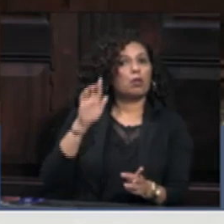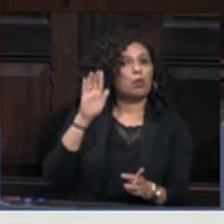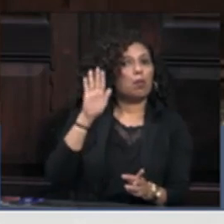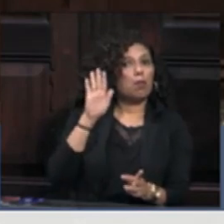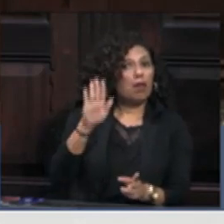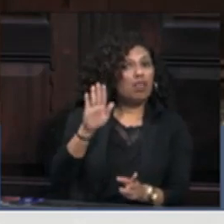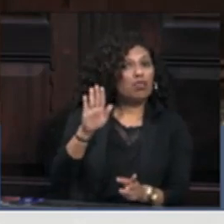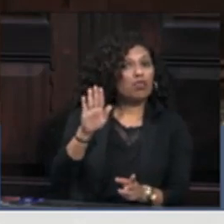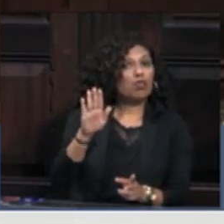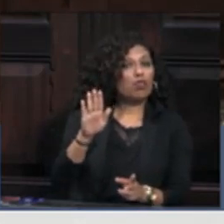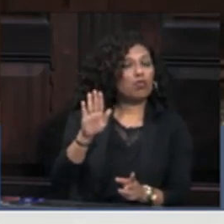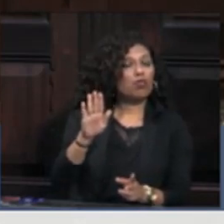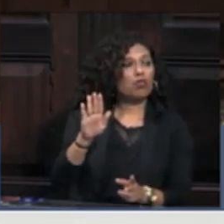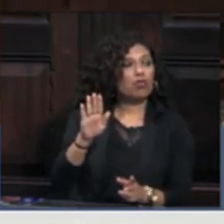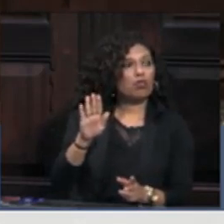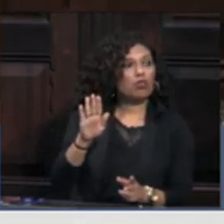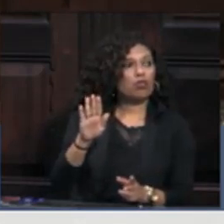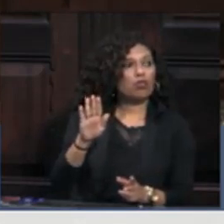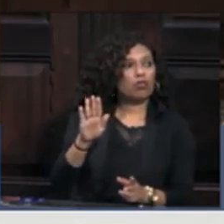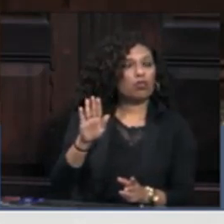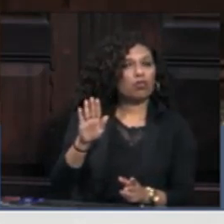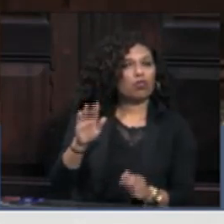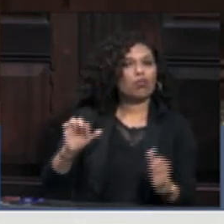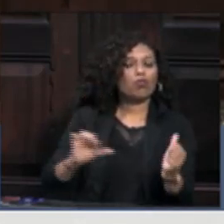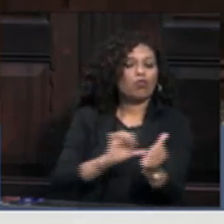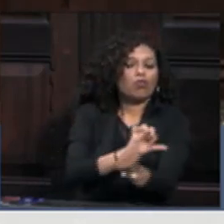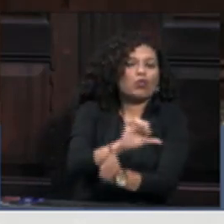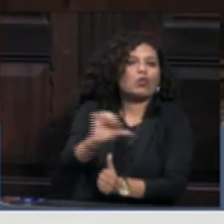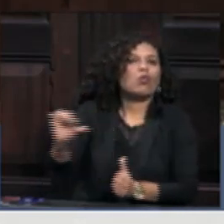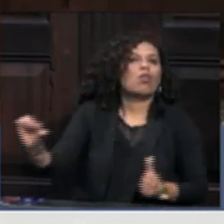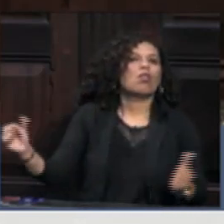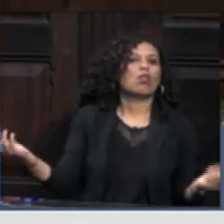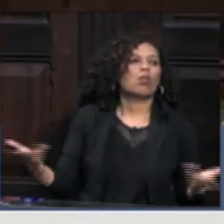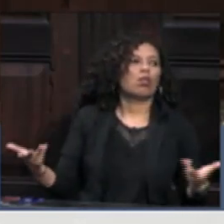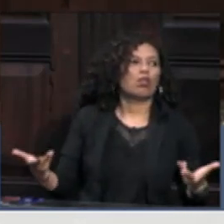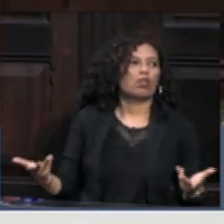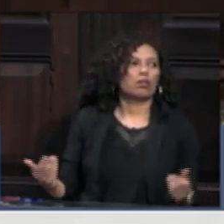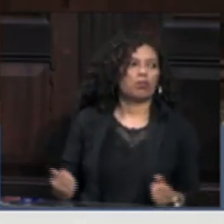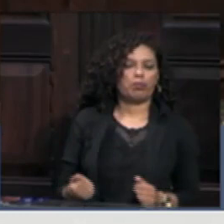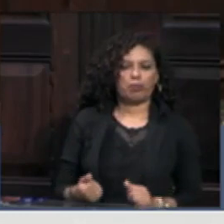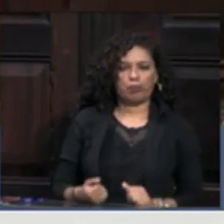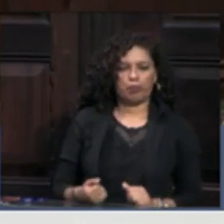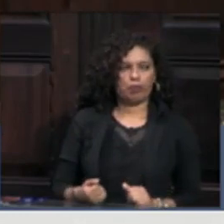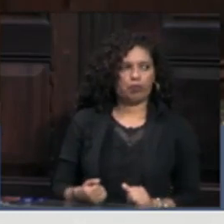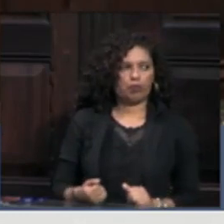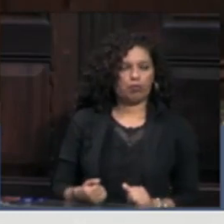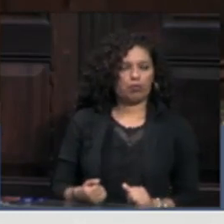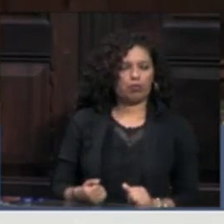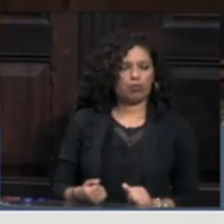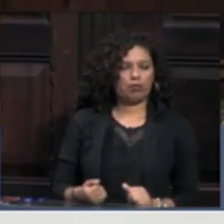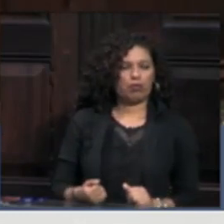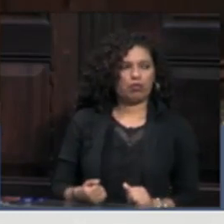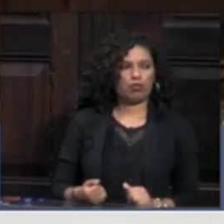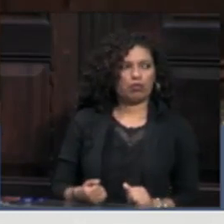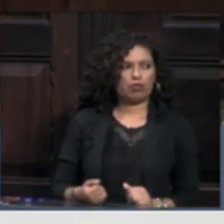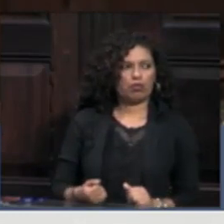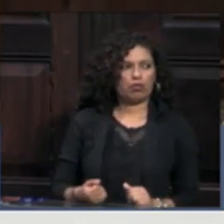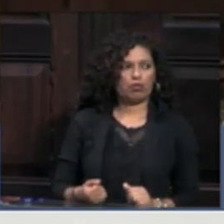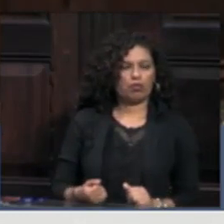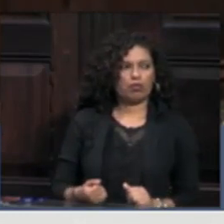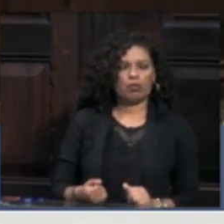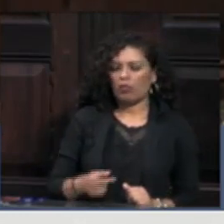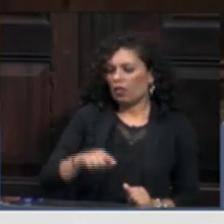retirou a SEDAI da Bacia das Almas, não querendo contribuir para